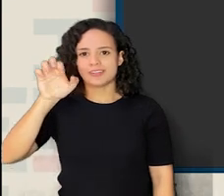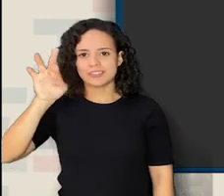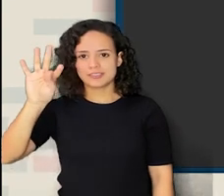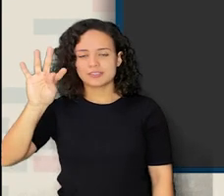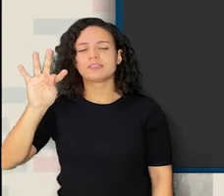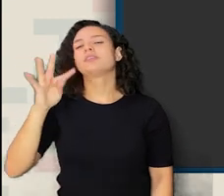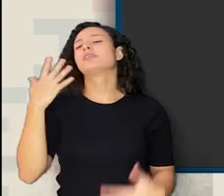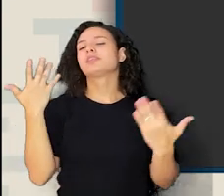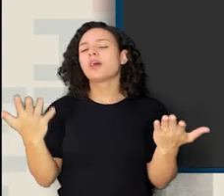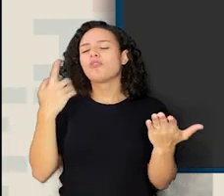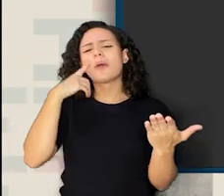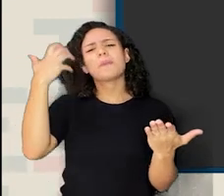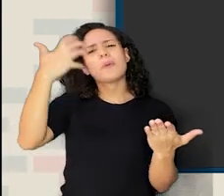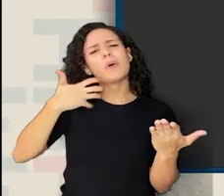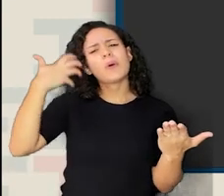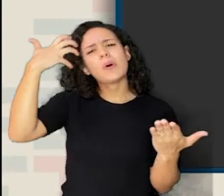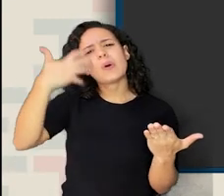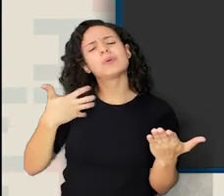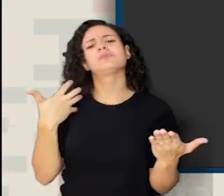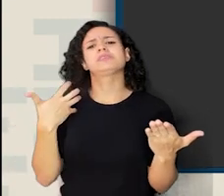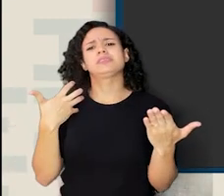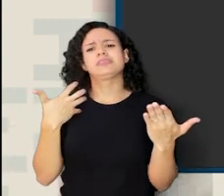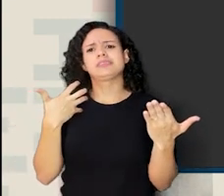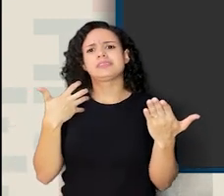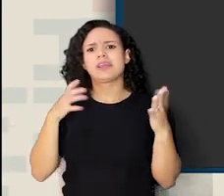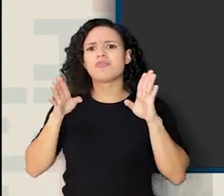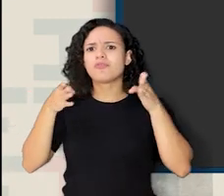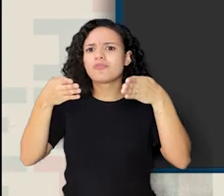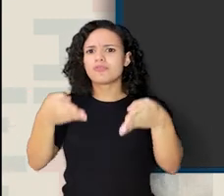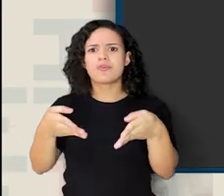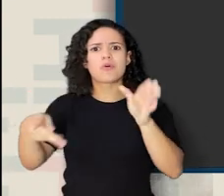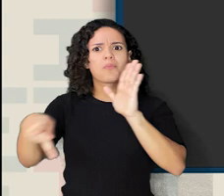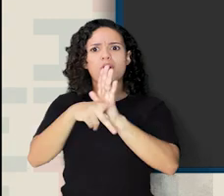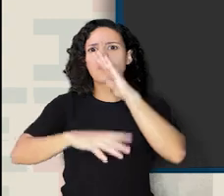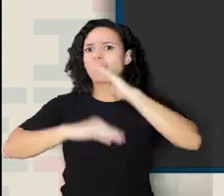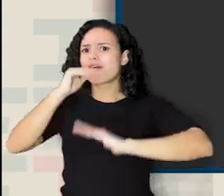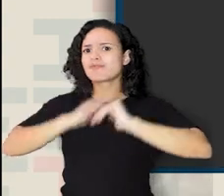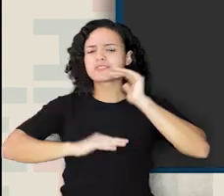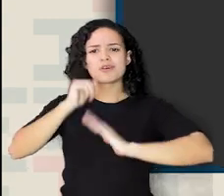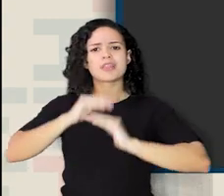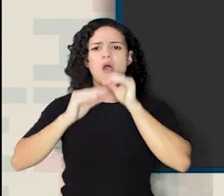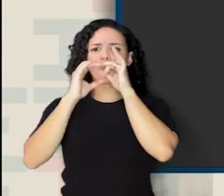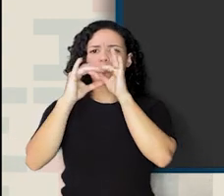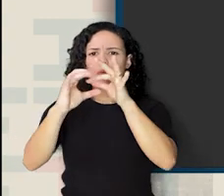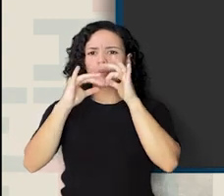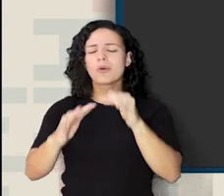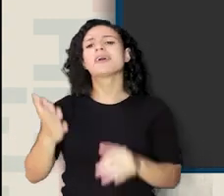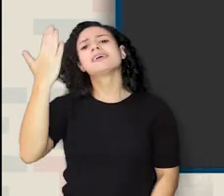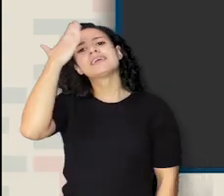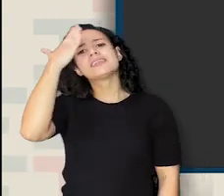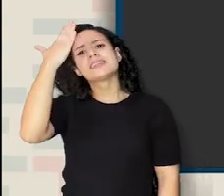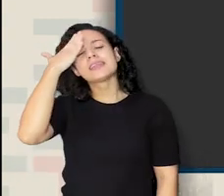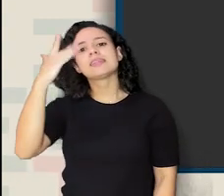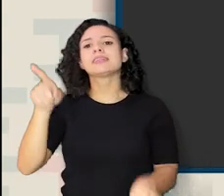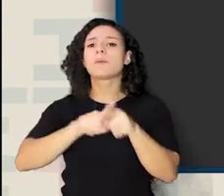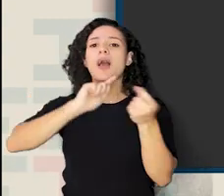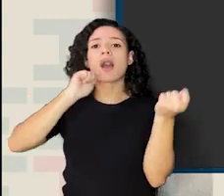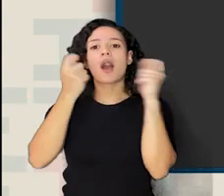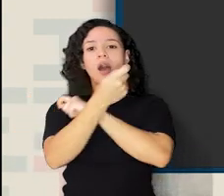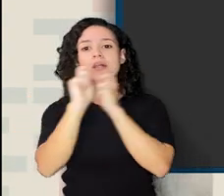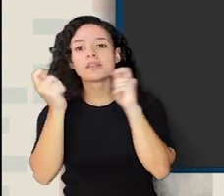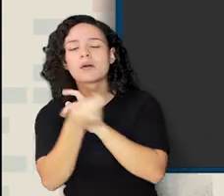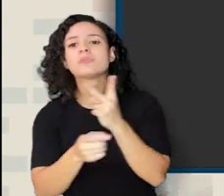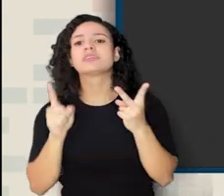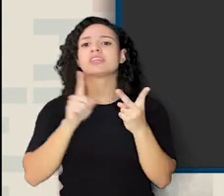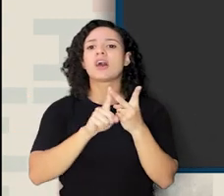a notação dessa música, que loucura, né? Então, todo esse universo faz parte do métier do flautista, né? Além de entender um pouco